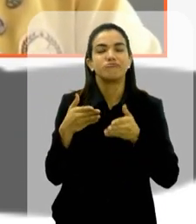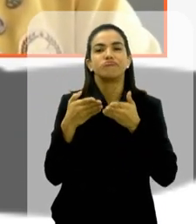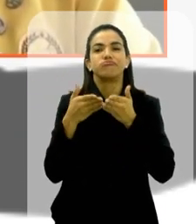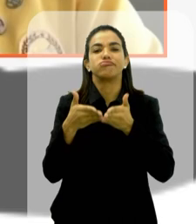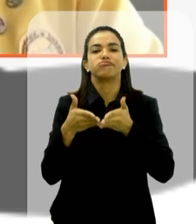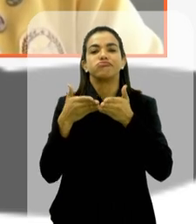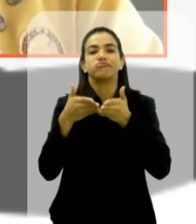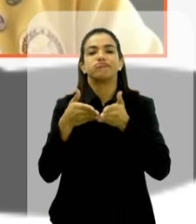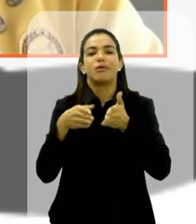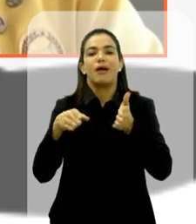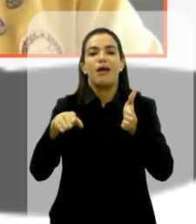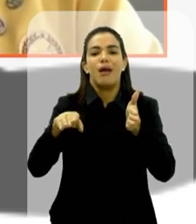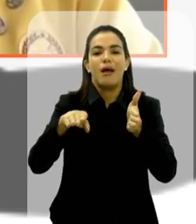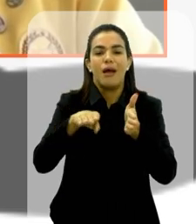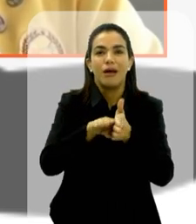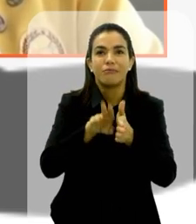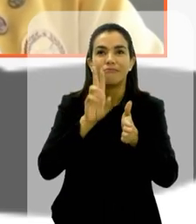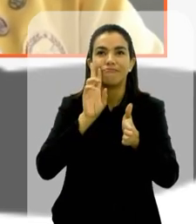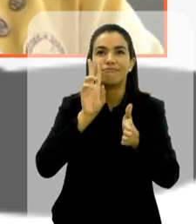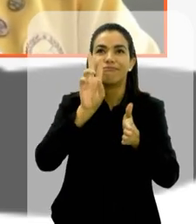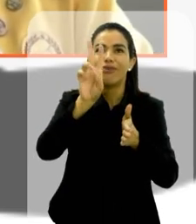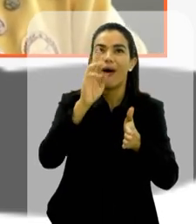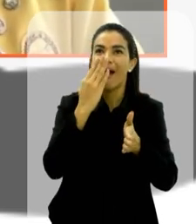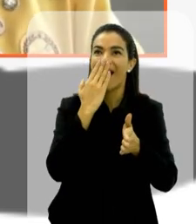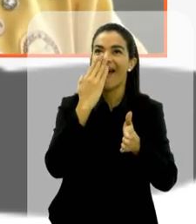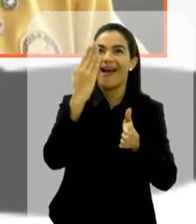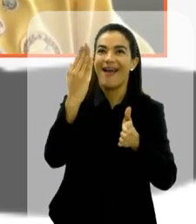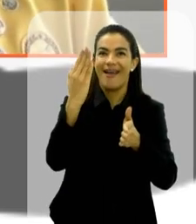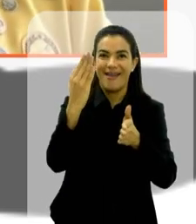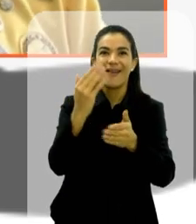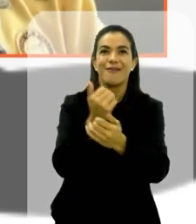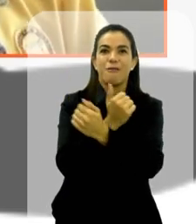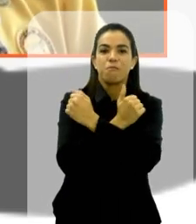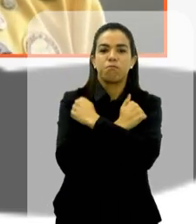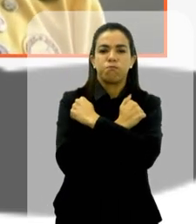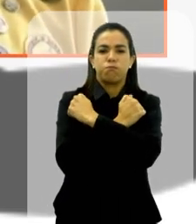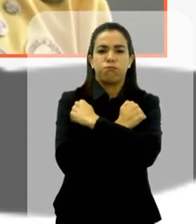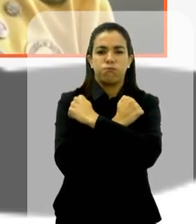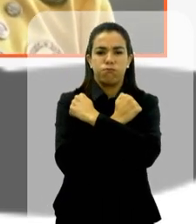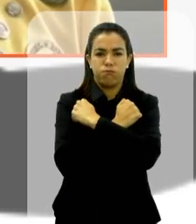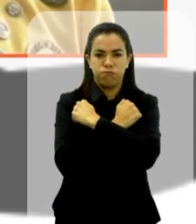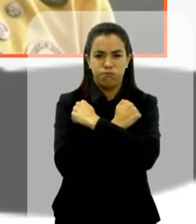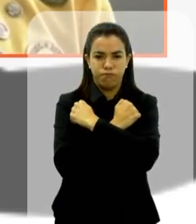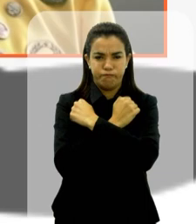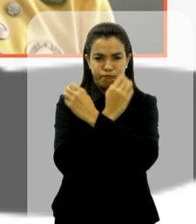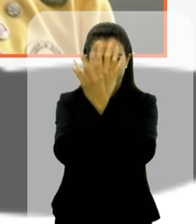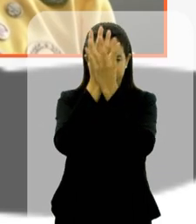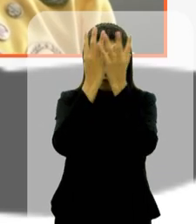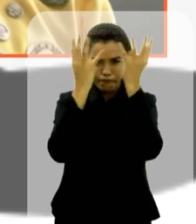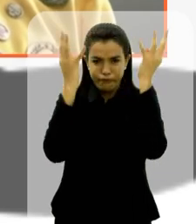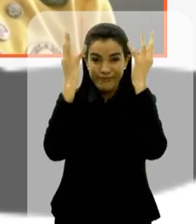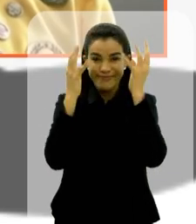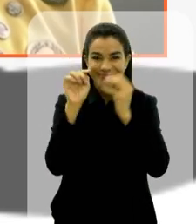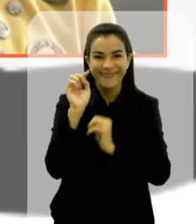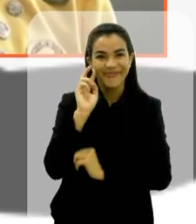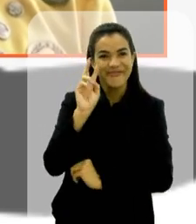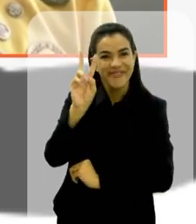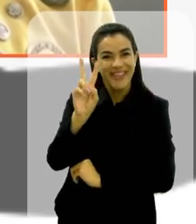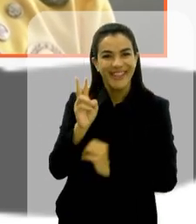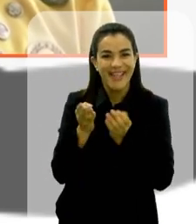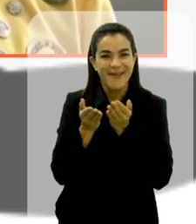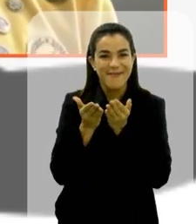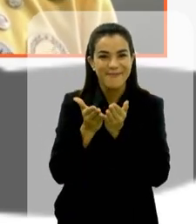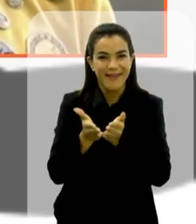barca, é a primeira grande imagem que se vê aquele belíssimo Araribóia ali, exatamente na estação das